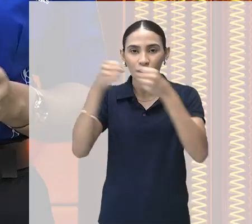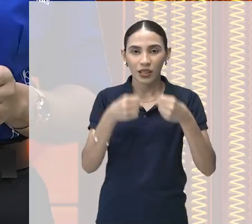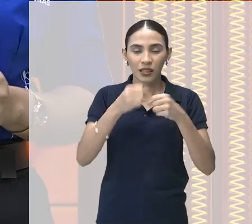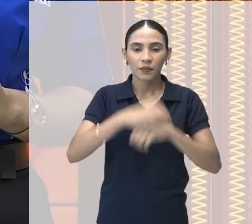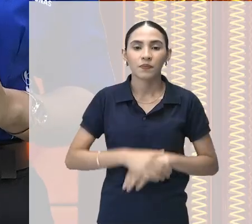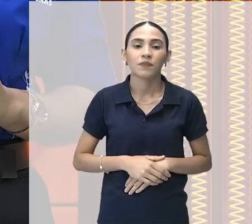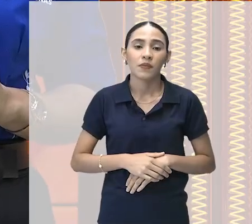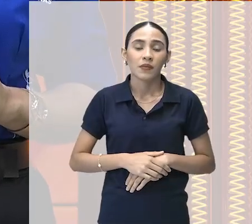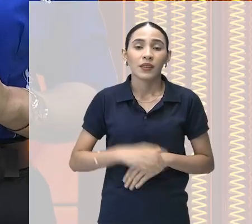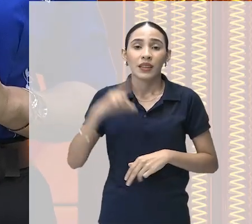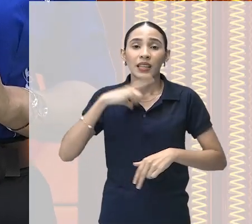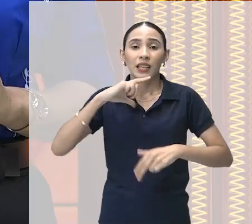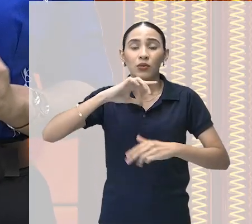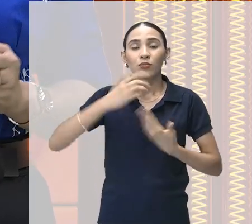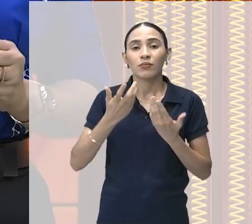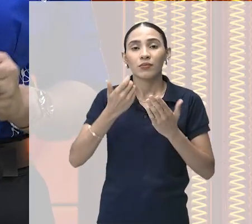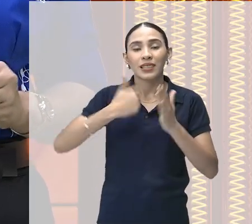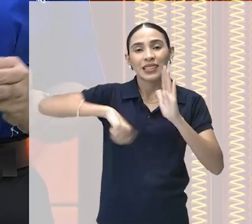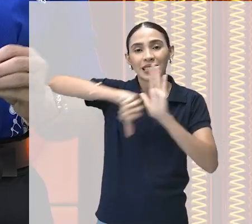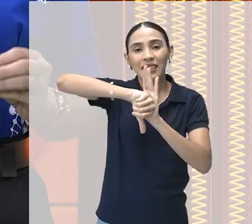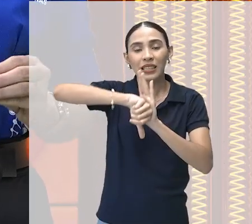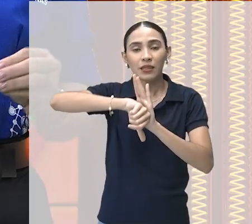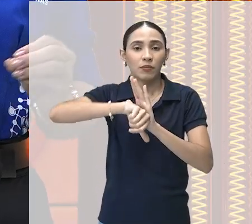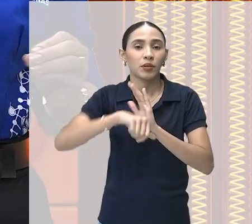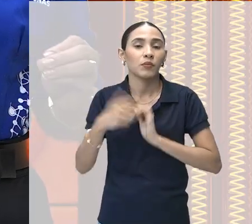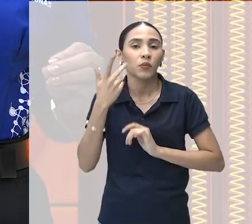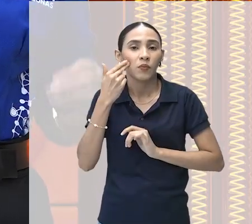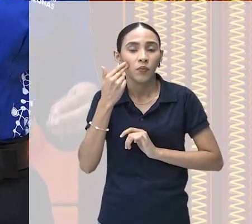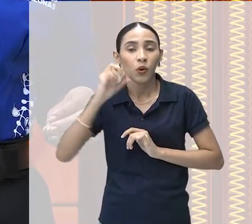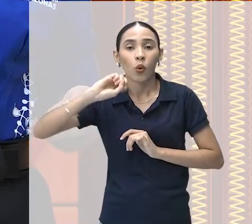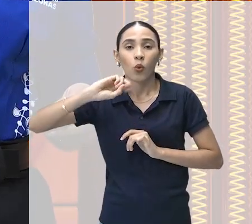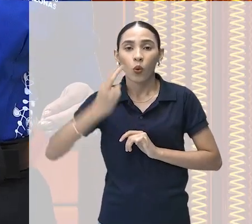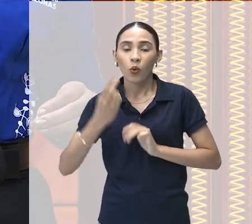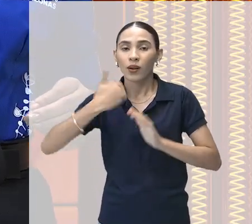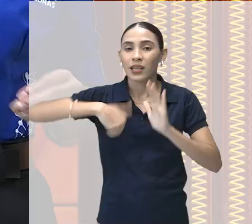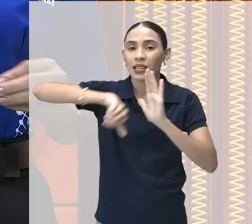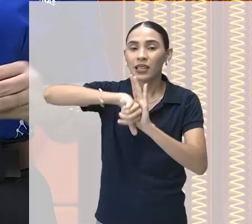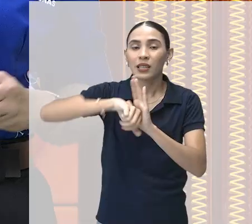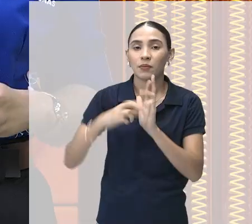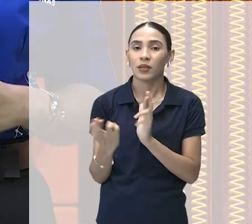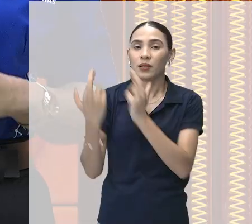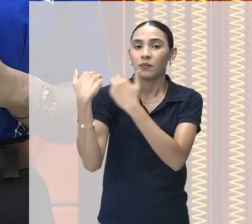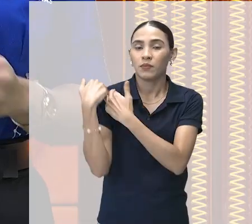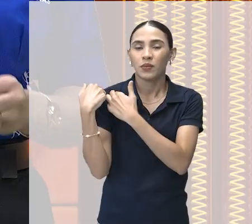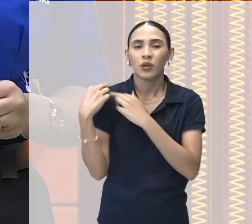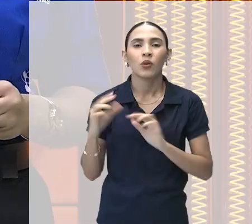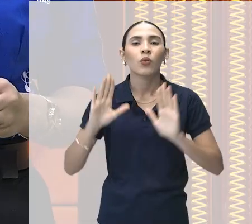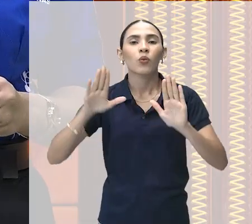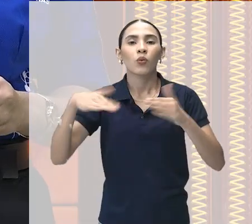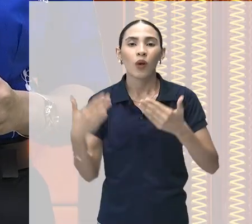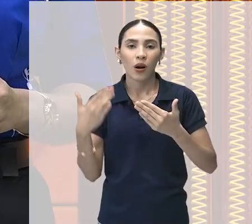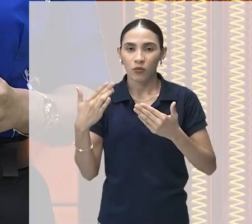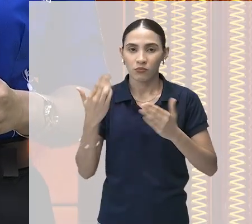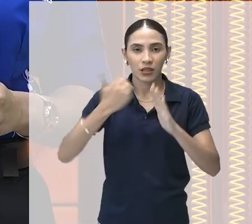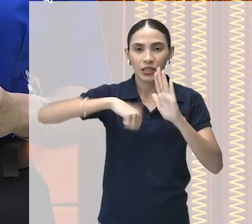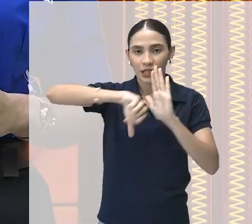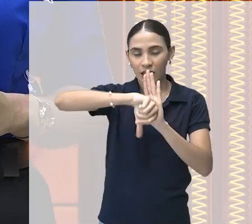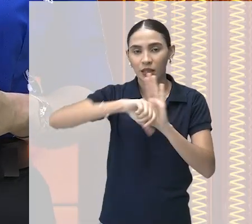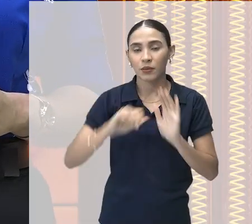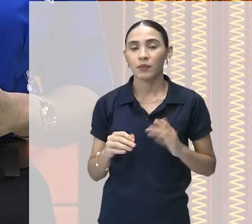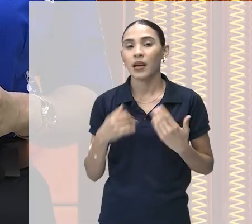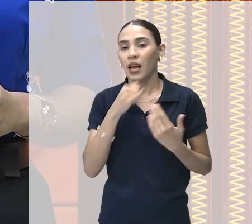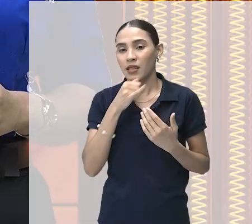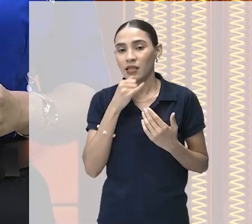funções, cometendo crimes comuns ou crimes de responsabilidade. O que seriam esses crimes, né?